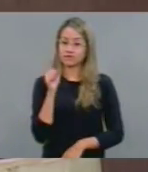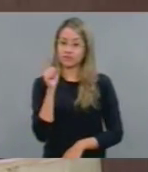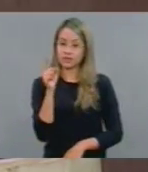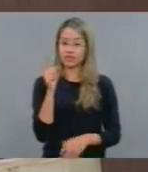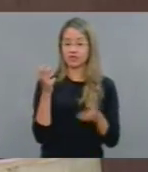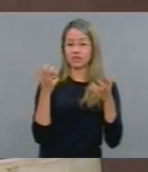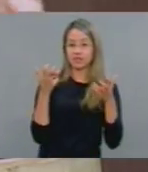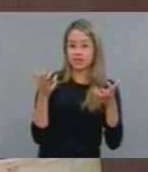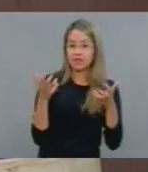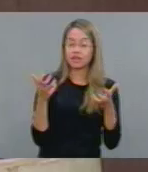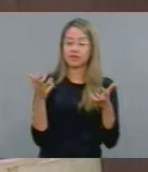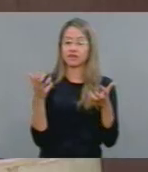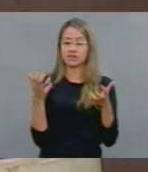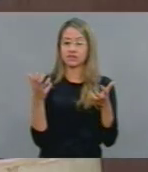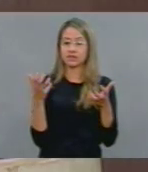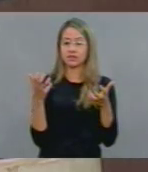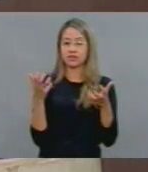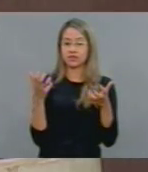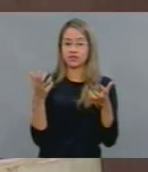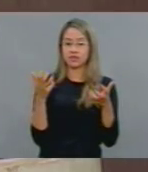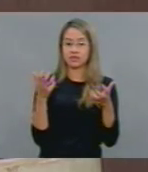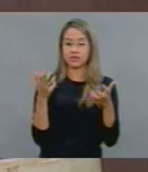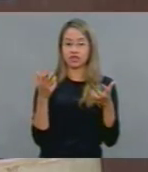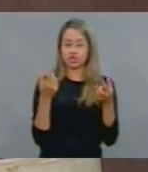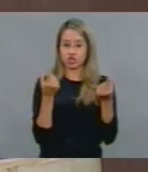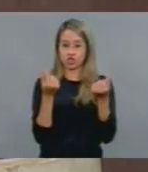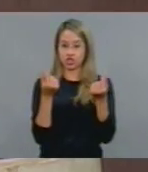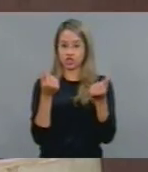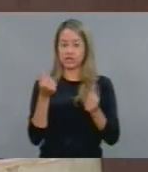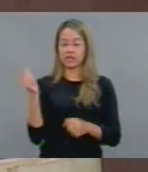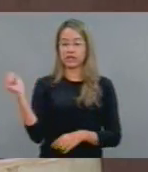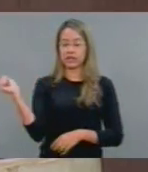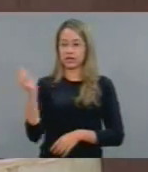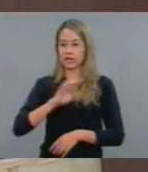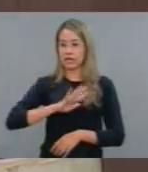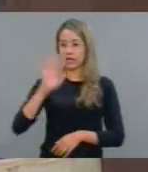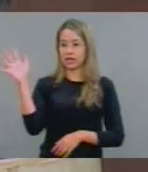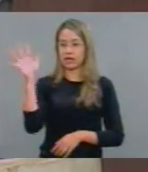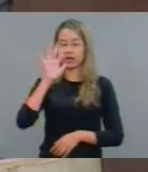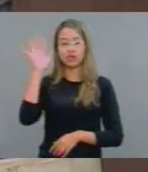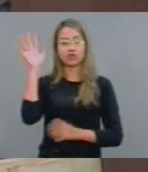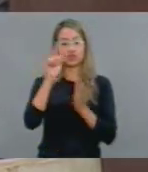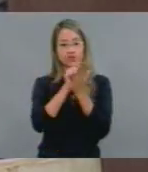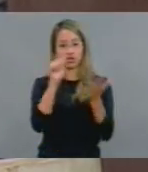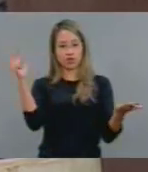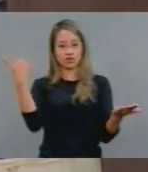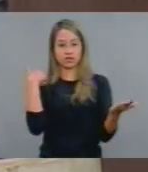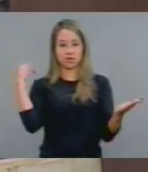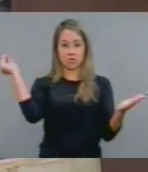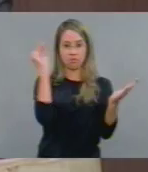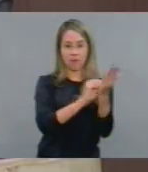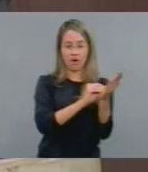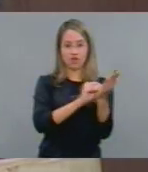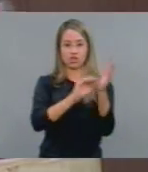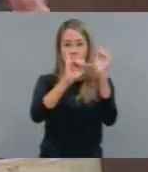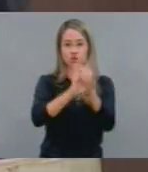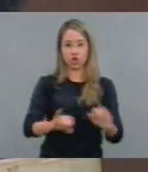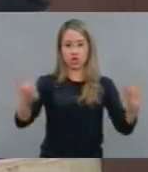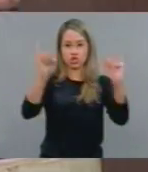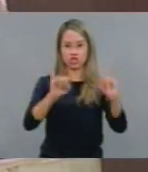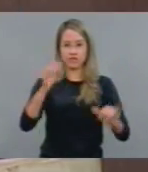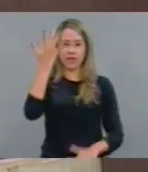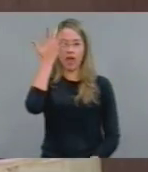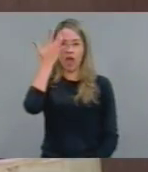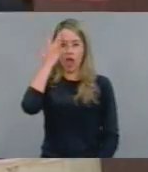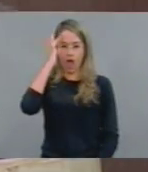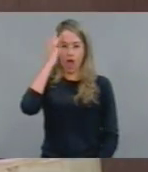propaganda, paga com dinheiro muito caro nos jornais da mídia corporativa, que acham